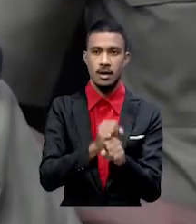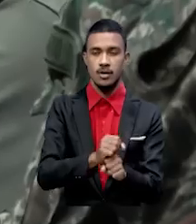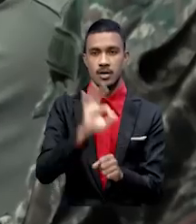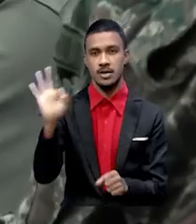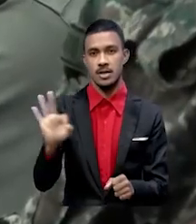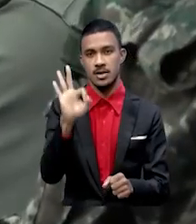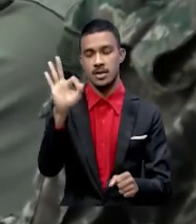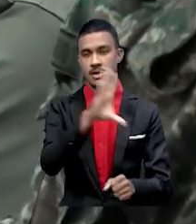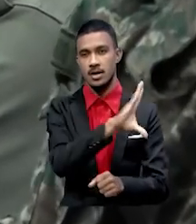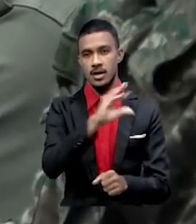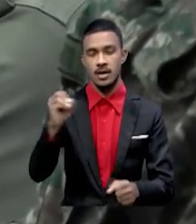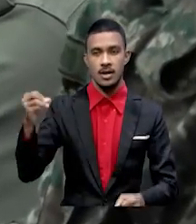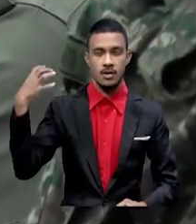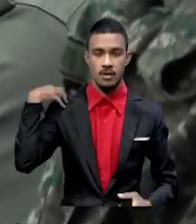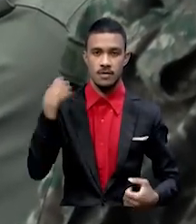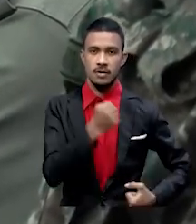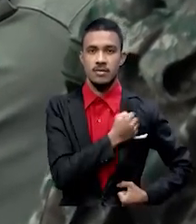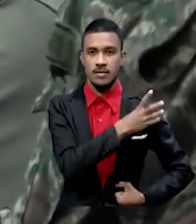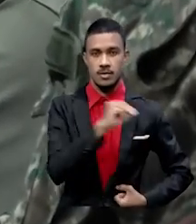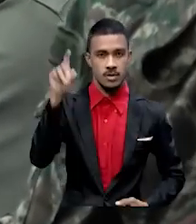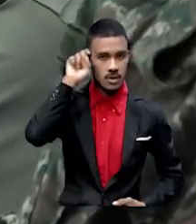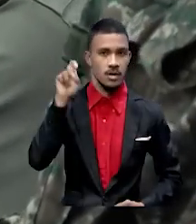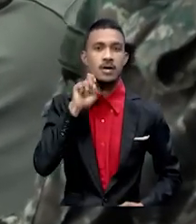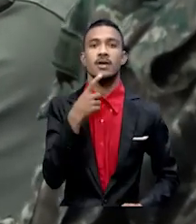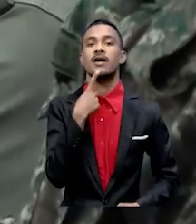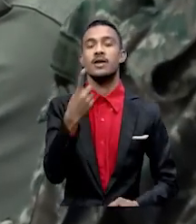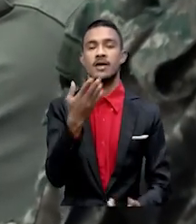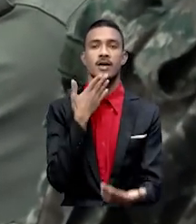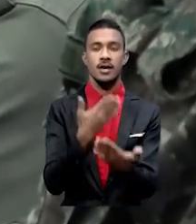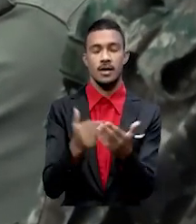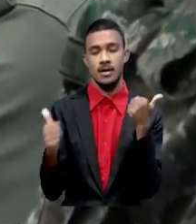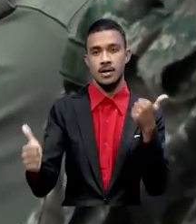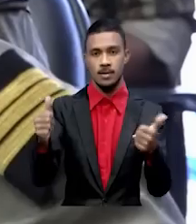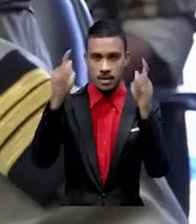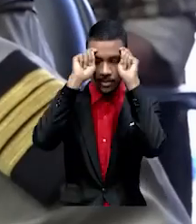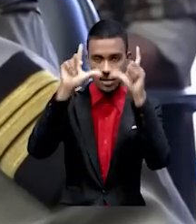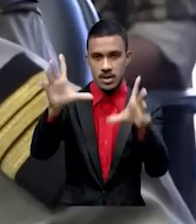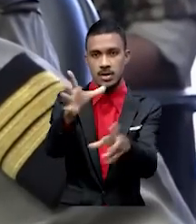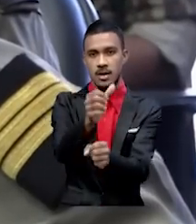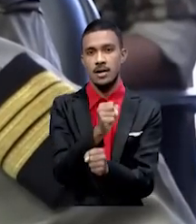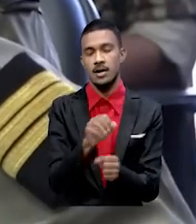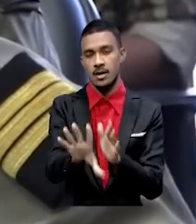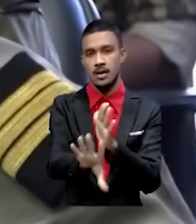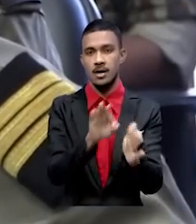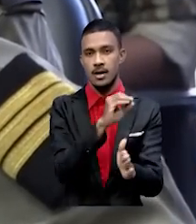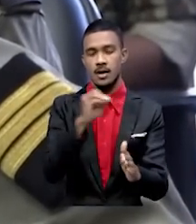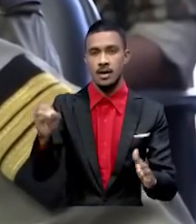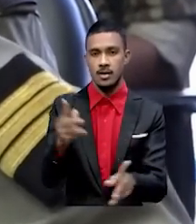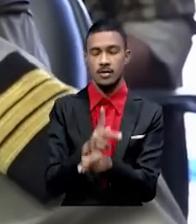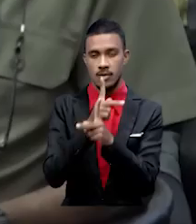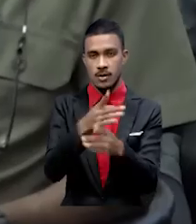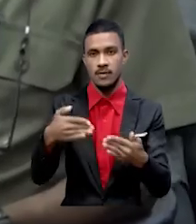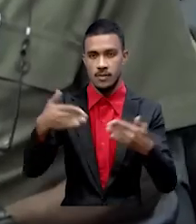a quartel-general, Xanana Guzmão, menciona o sucesso nebe Timor-Leste Hetan, onde define fronteira marítima ho